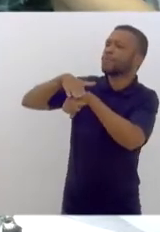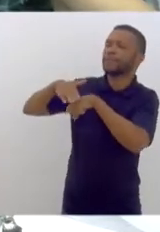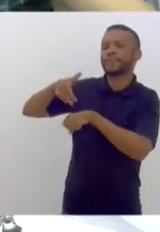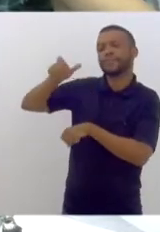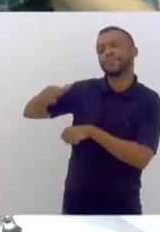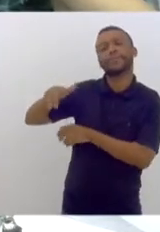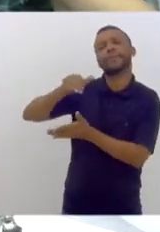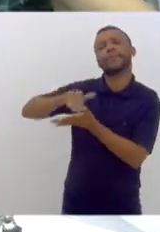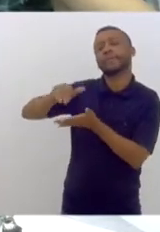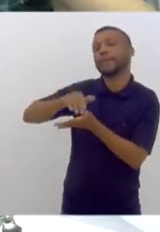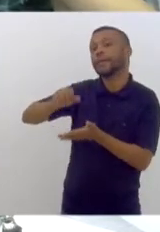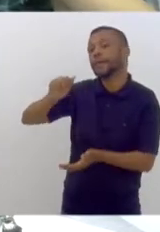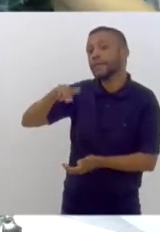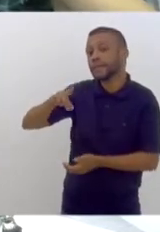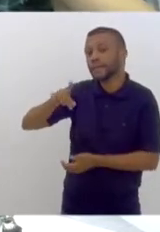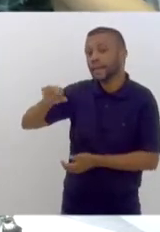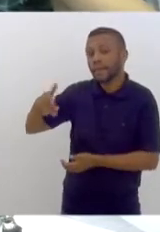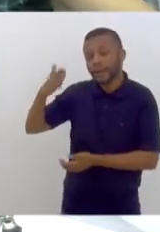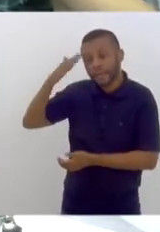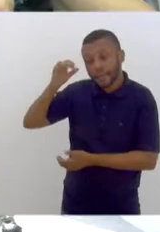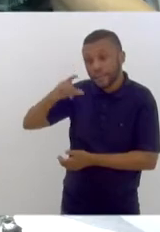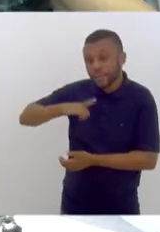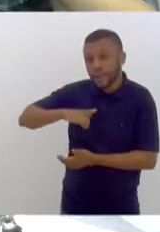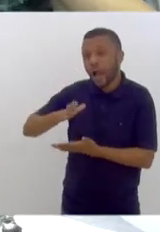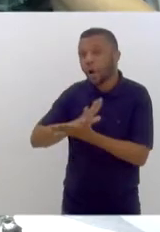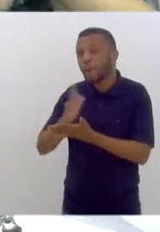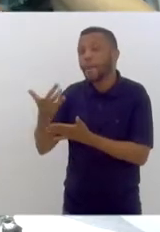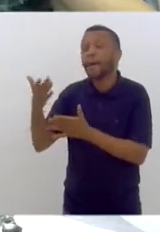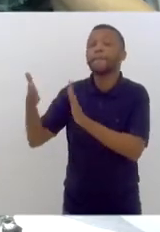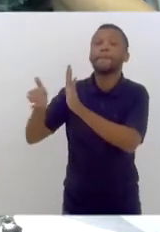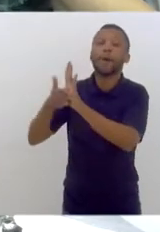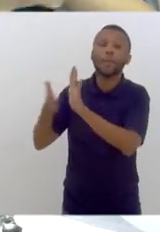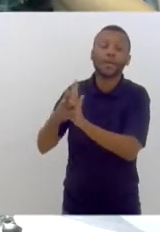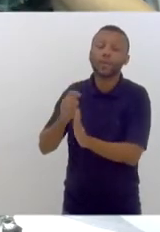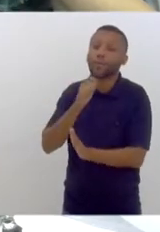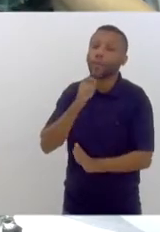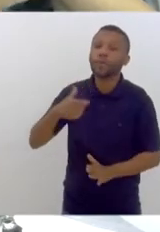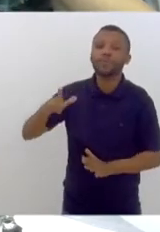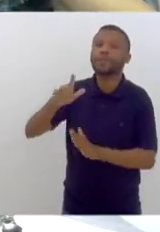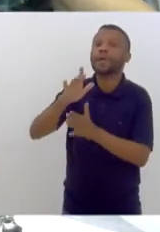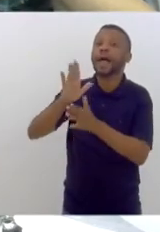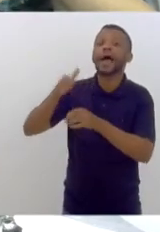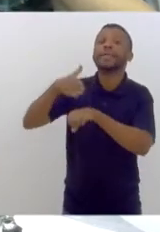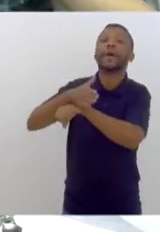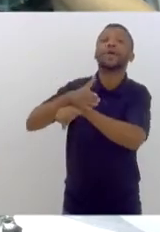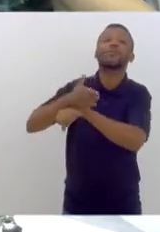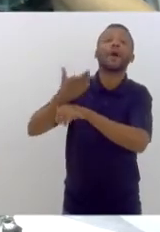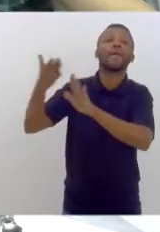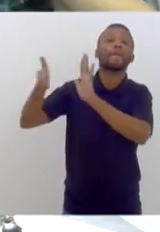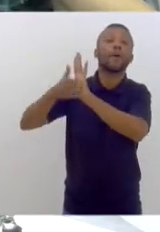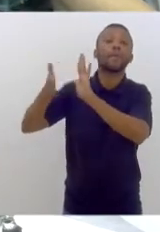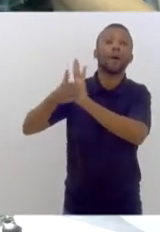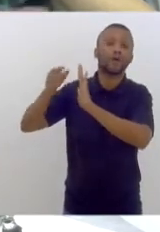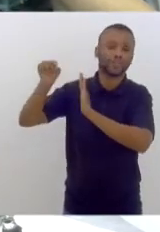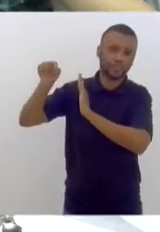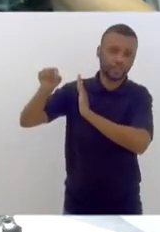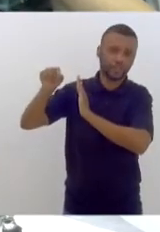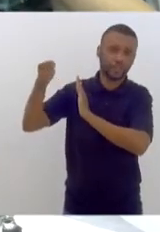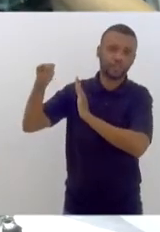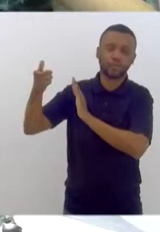Andréia para ver se ela tinha alguma proposta, que eu não tinha acesso à proposta que o Executivo ia mandar.